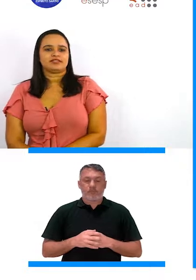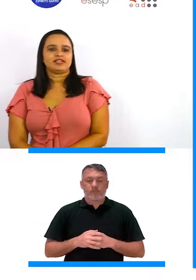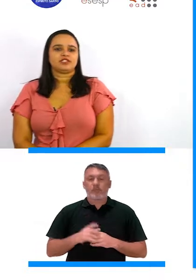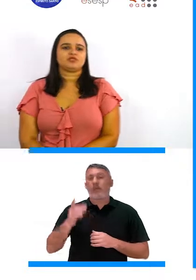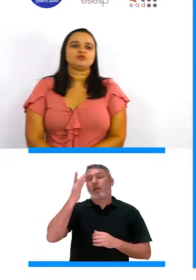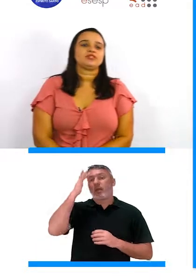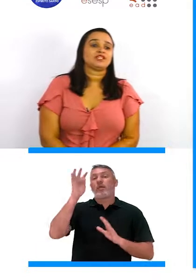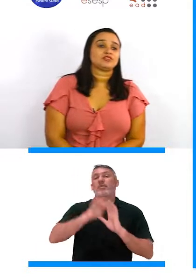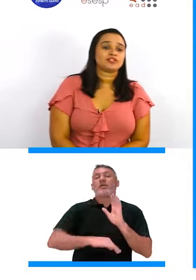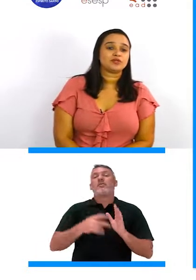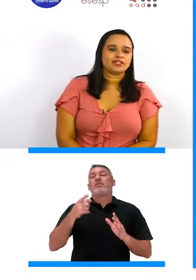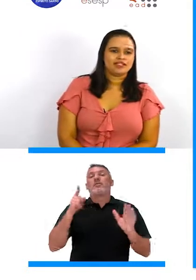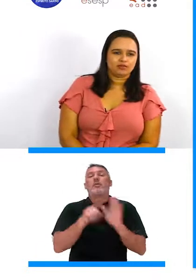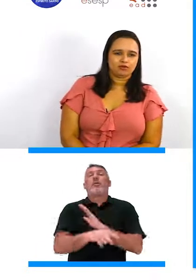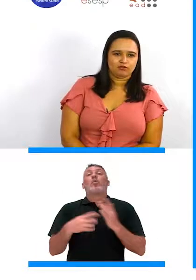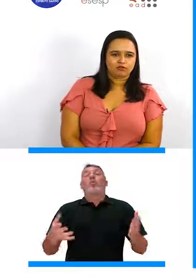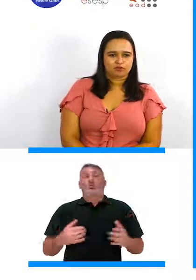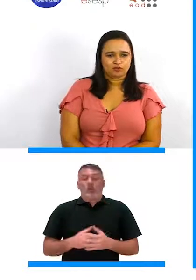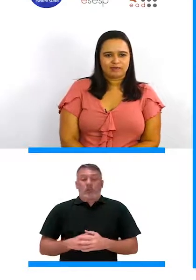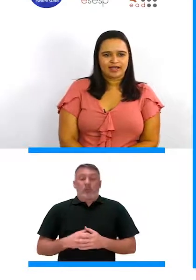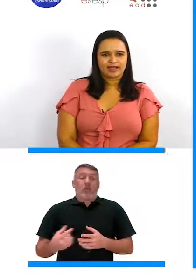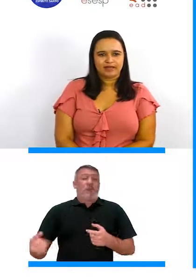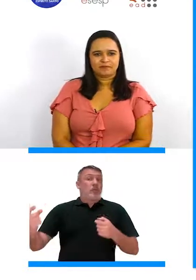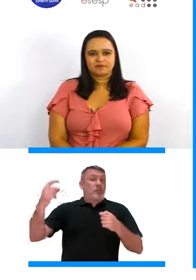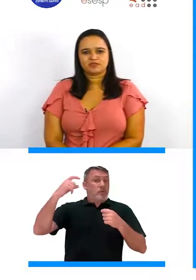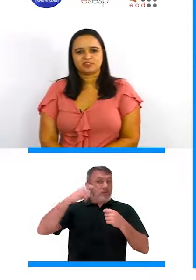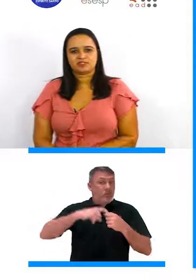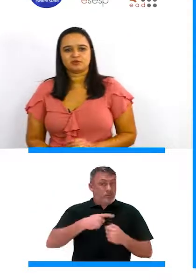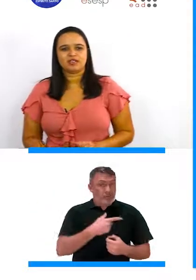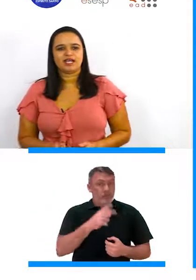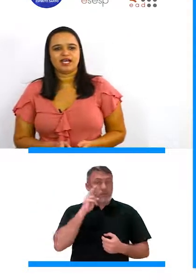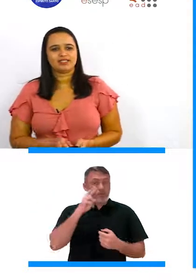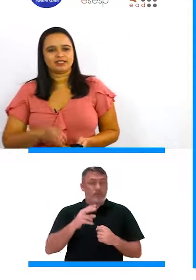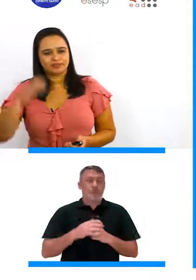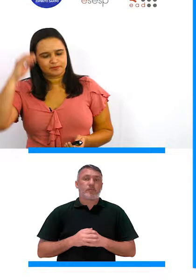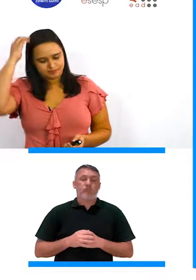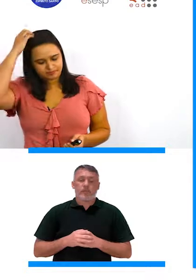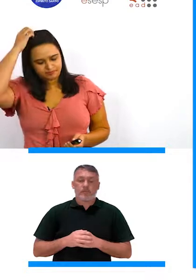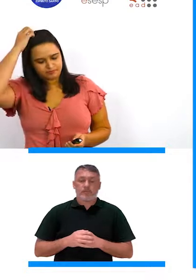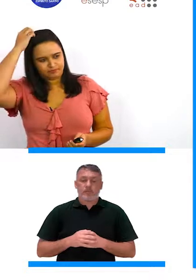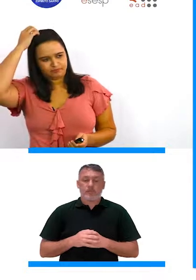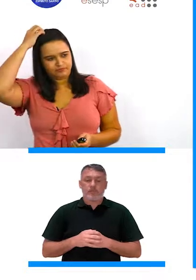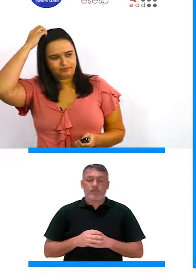esse texto quer dizer o quê? Ó, vou retomar, vocês dão uma olhada. O